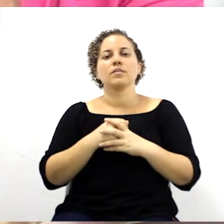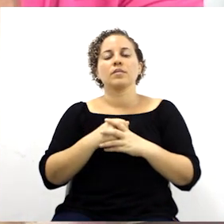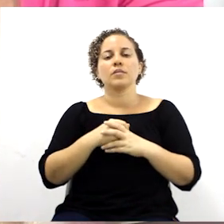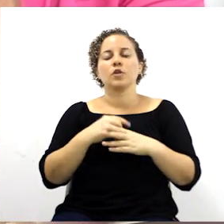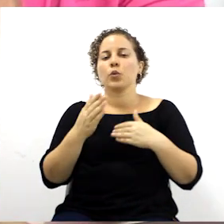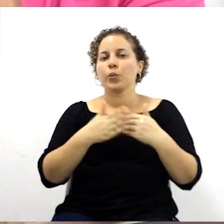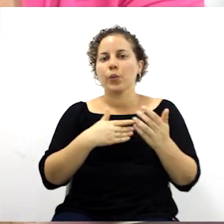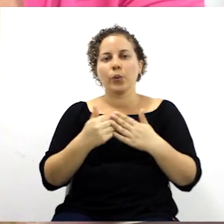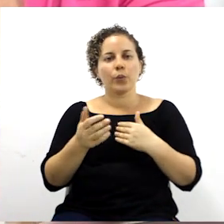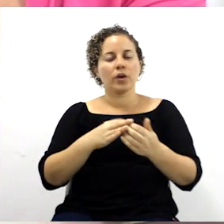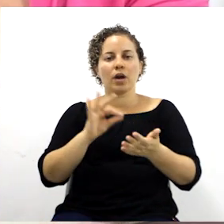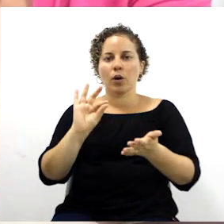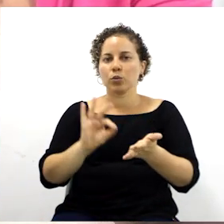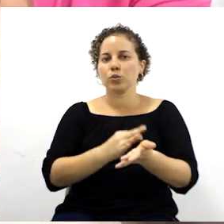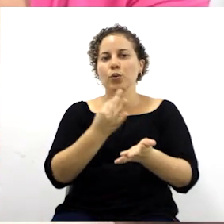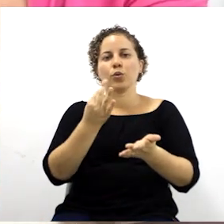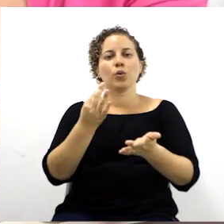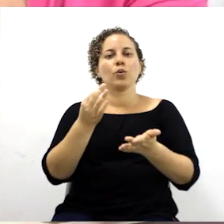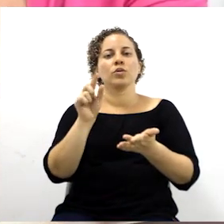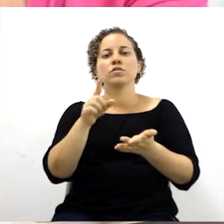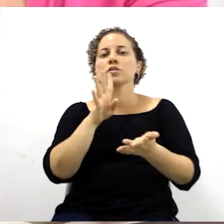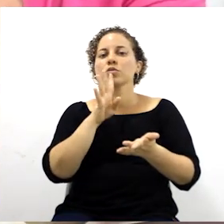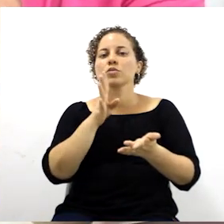que você tem sobre ele e fazer até